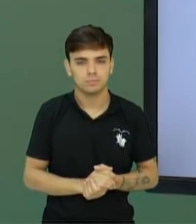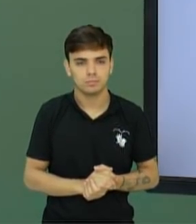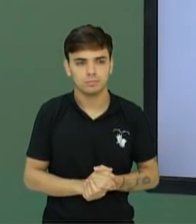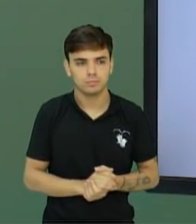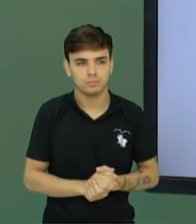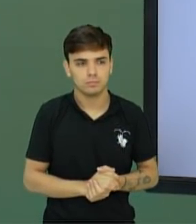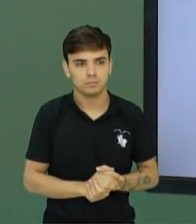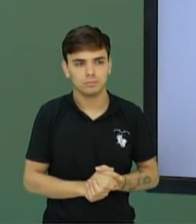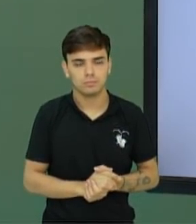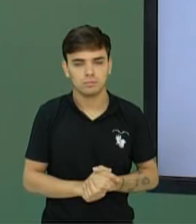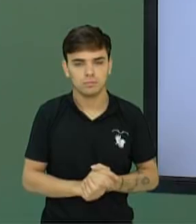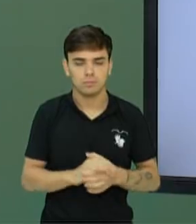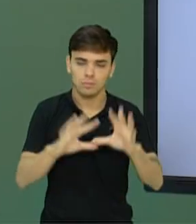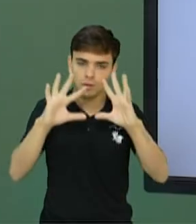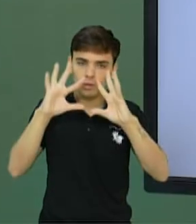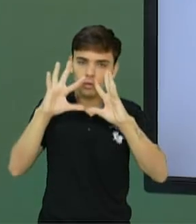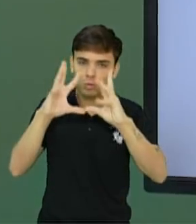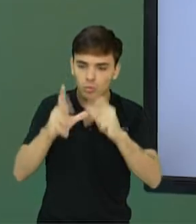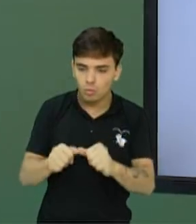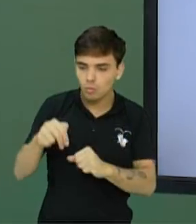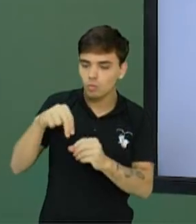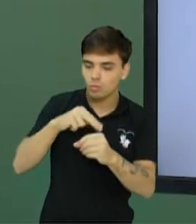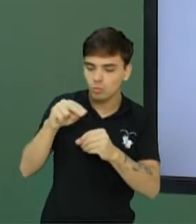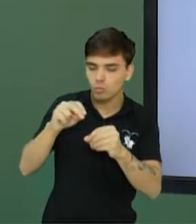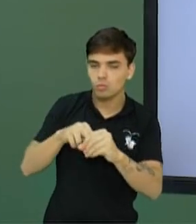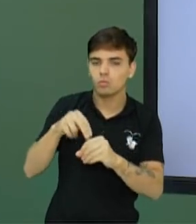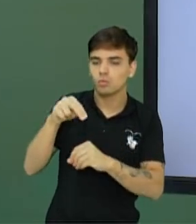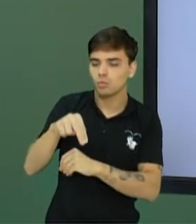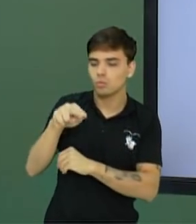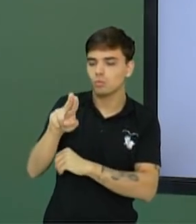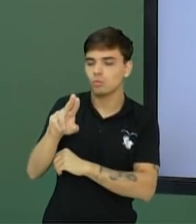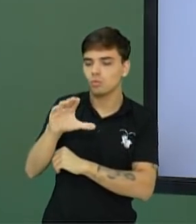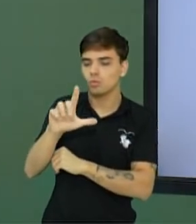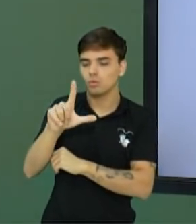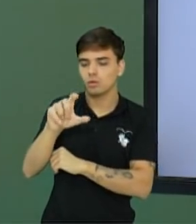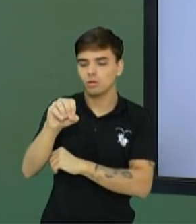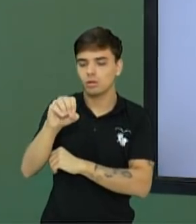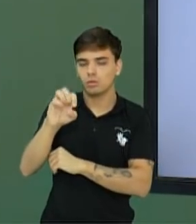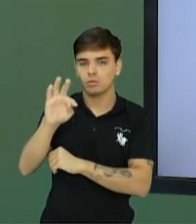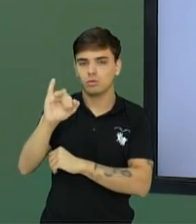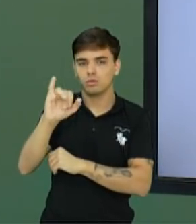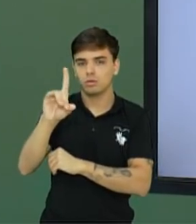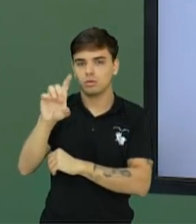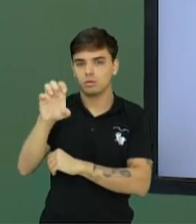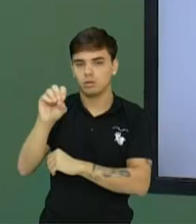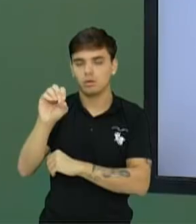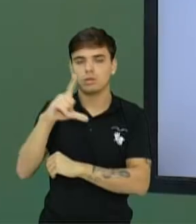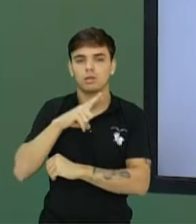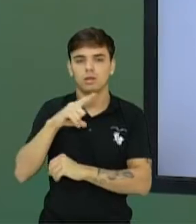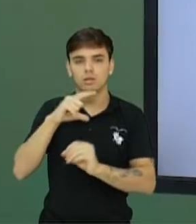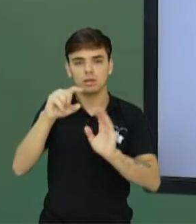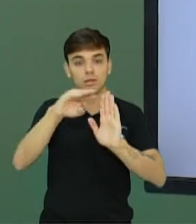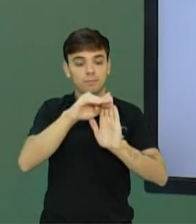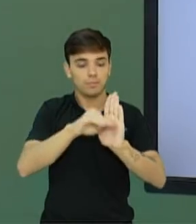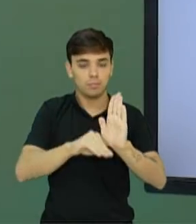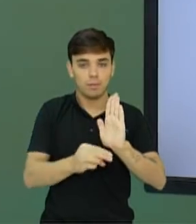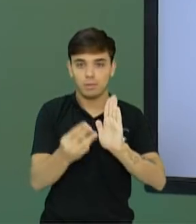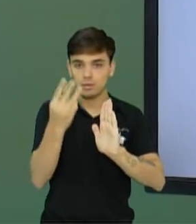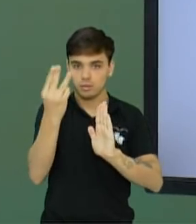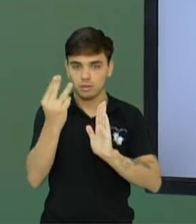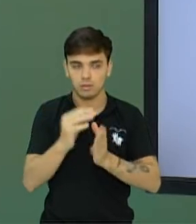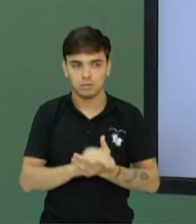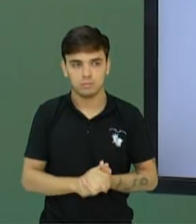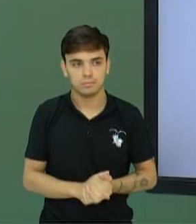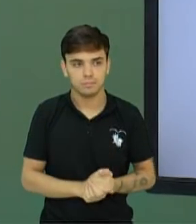Nucleotídeo. Todo nucleotídeo é formado por 3 partes. Eu vou citar elas aqui em forma de desenho, analogia.